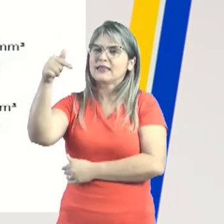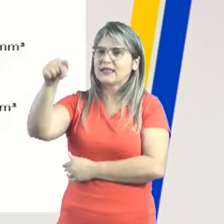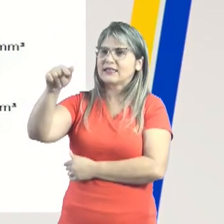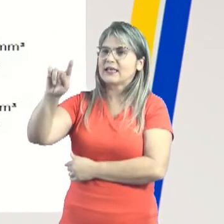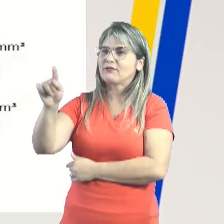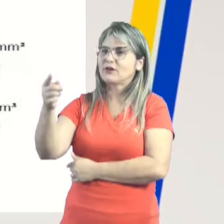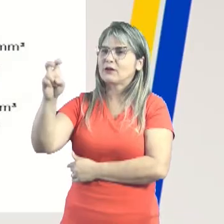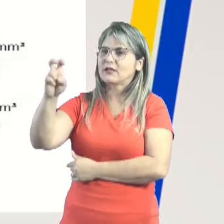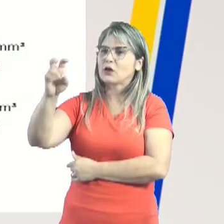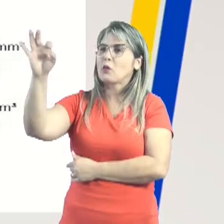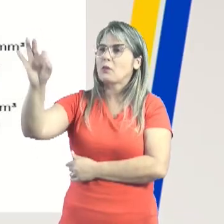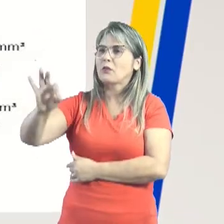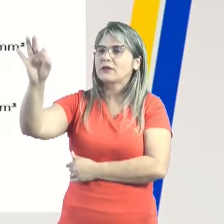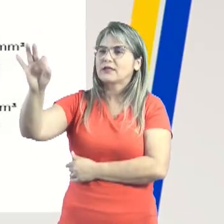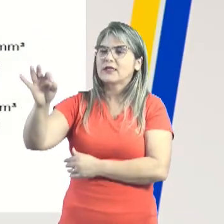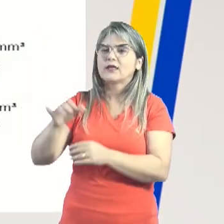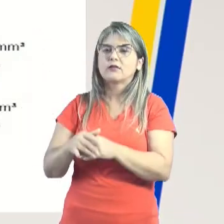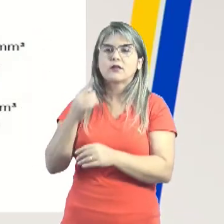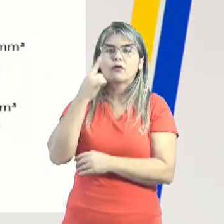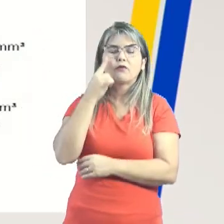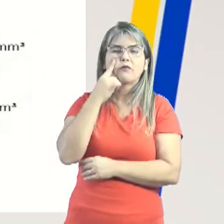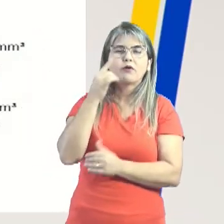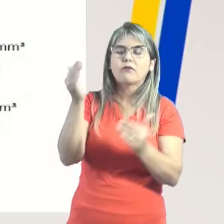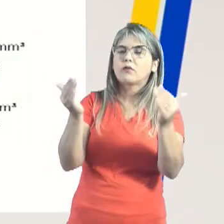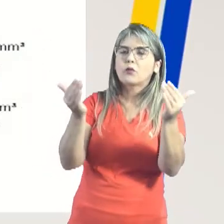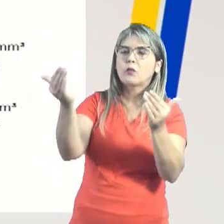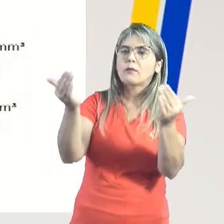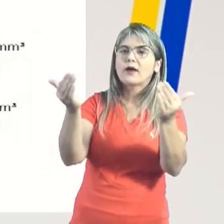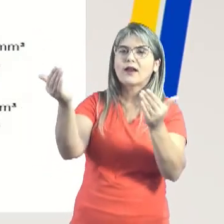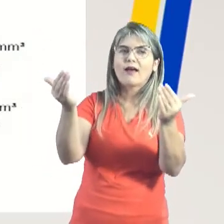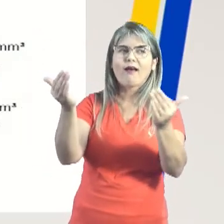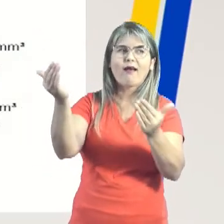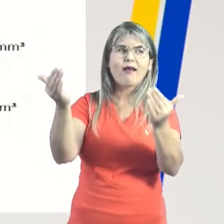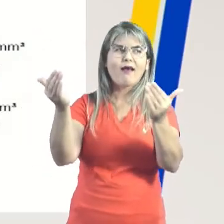está anormal. A hemoglobina vai mostrar a quantidade de